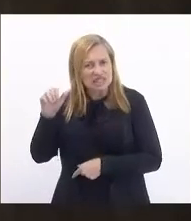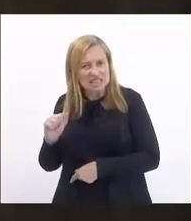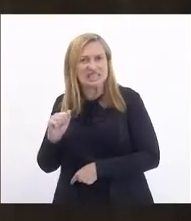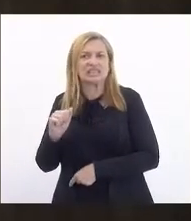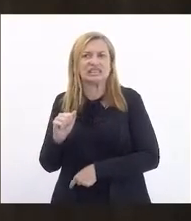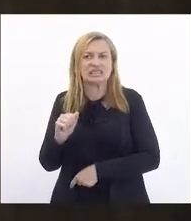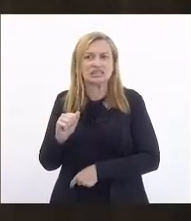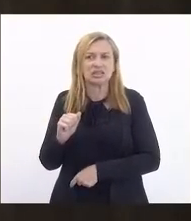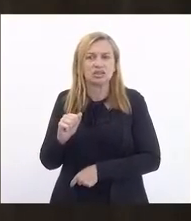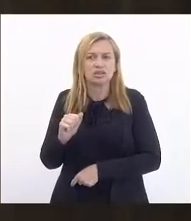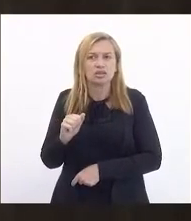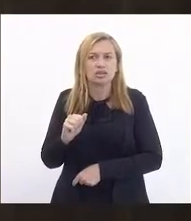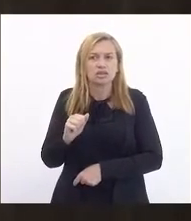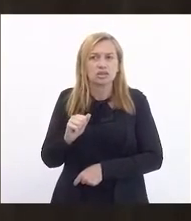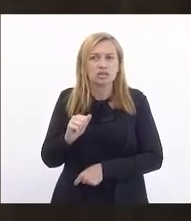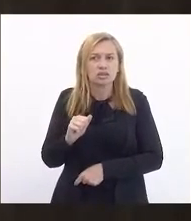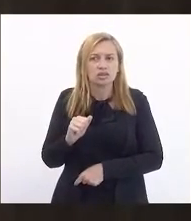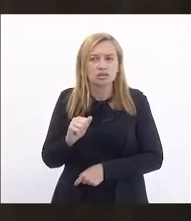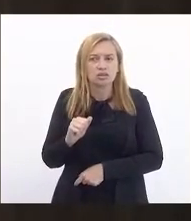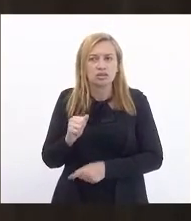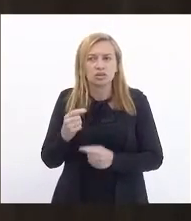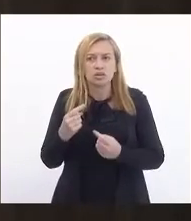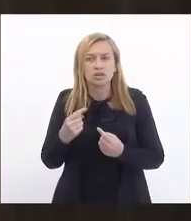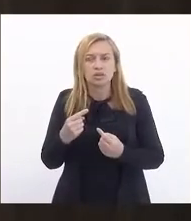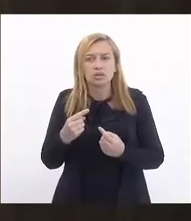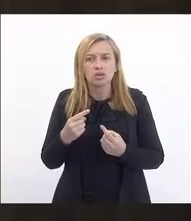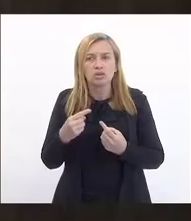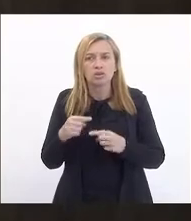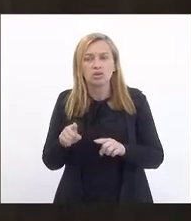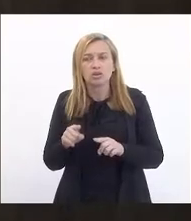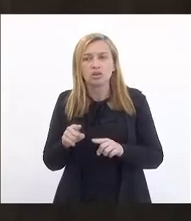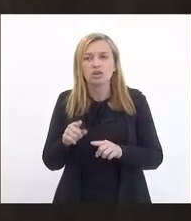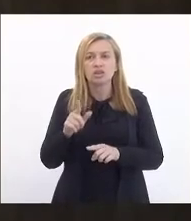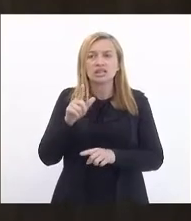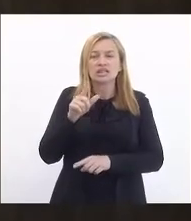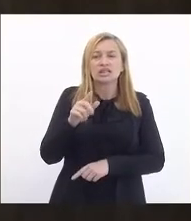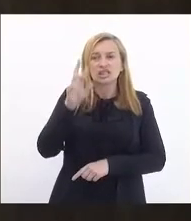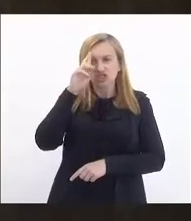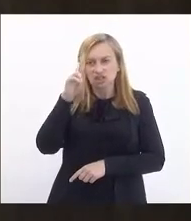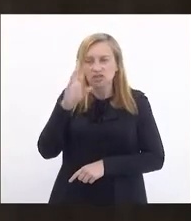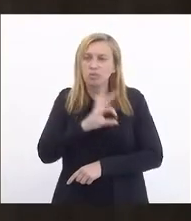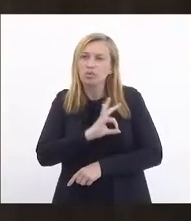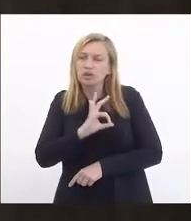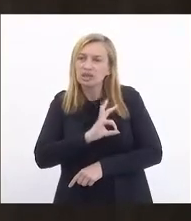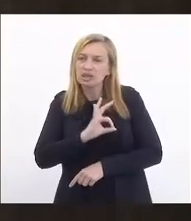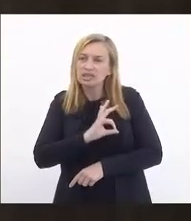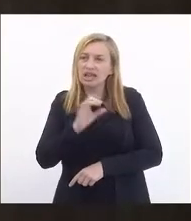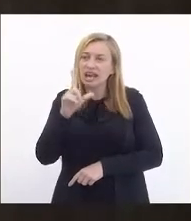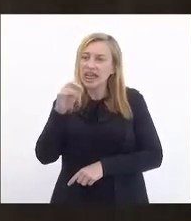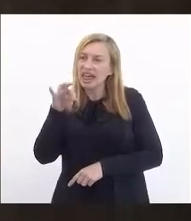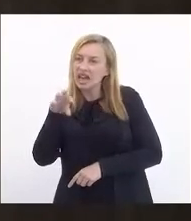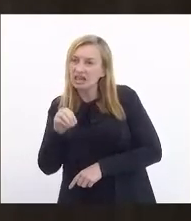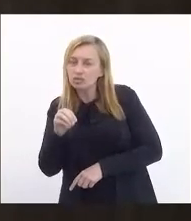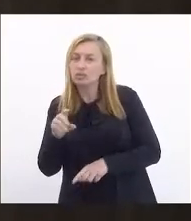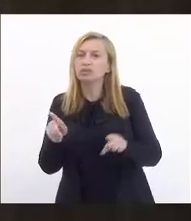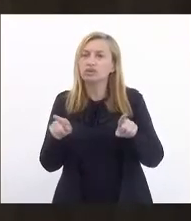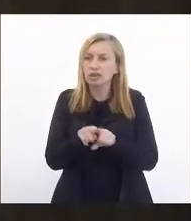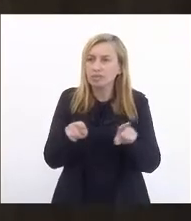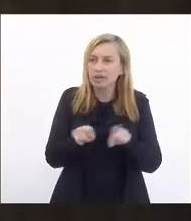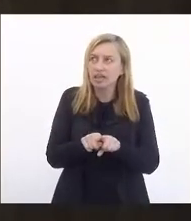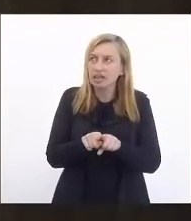vitimou o sargento Leandro da Silva em São Gonçalo assim como vitimou